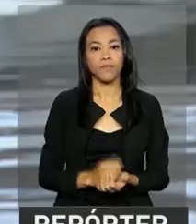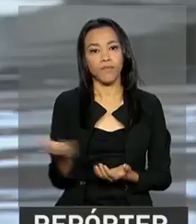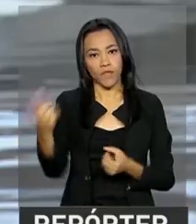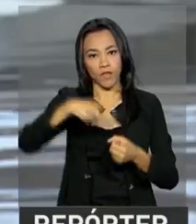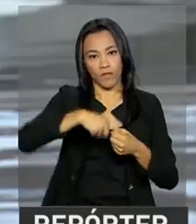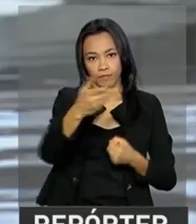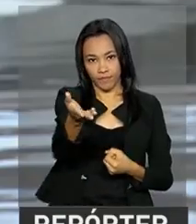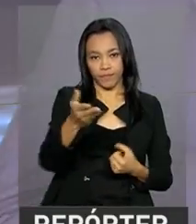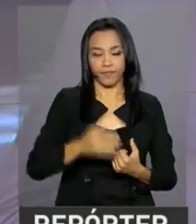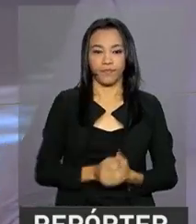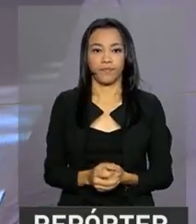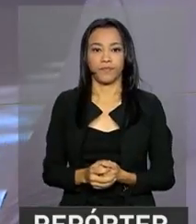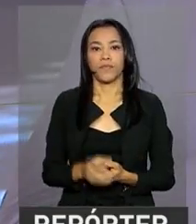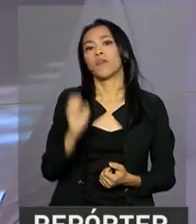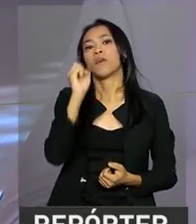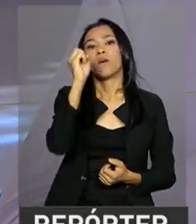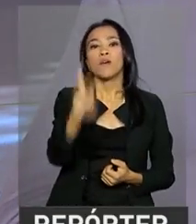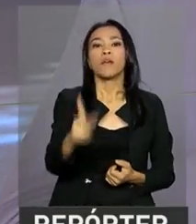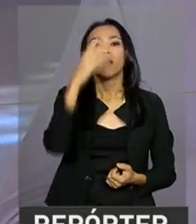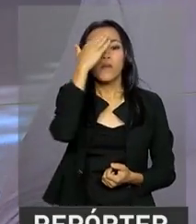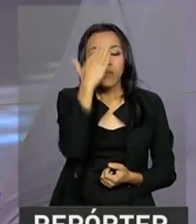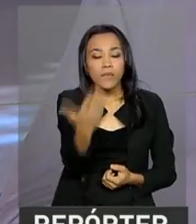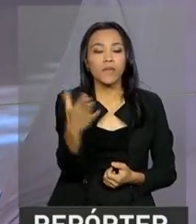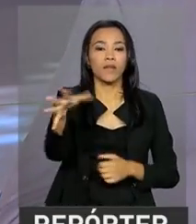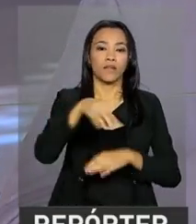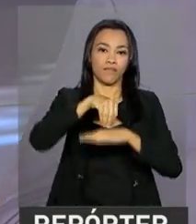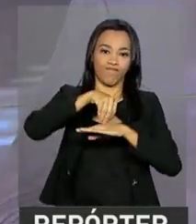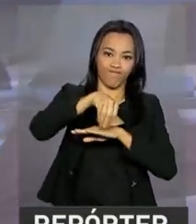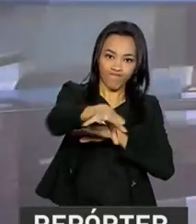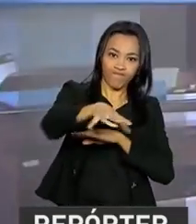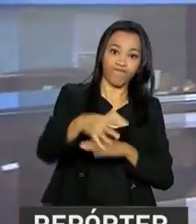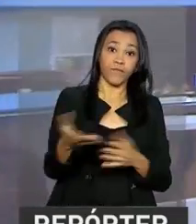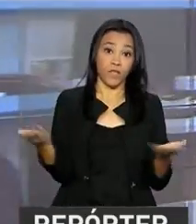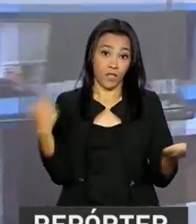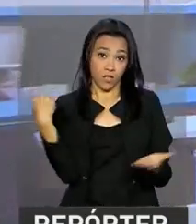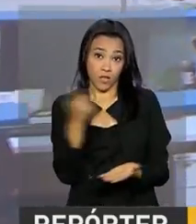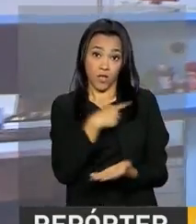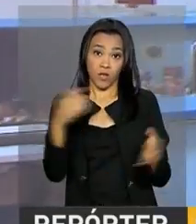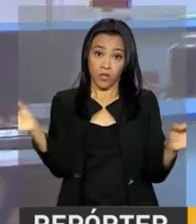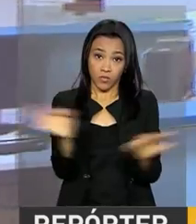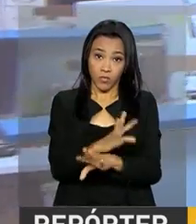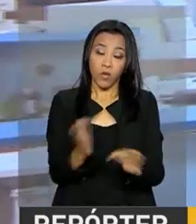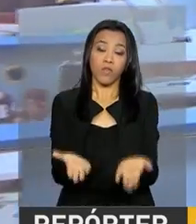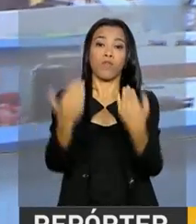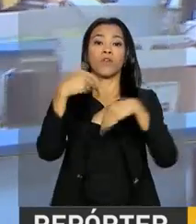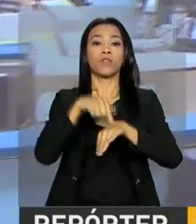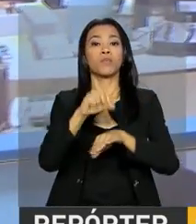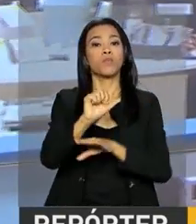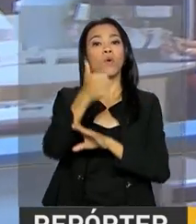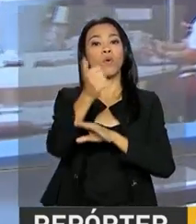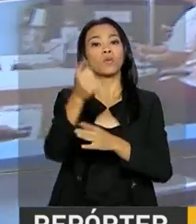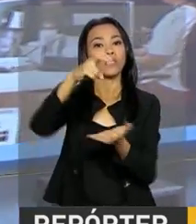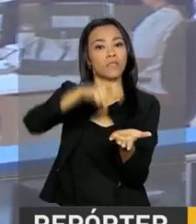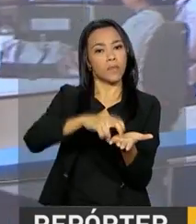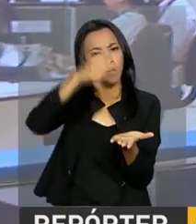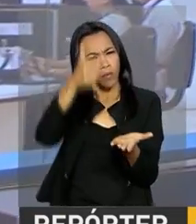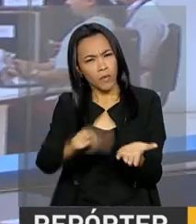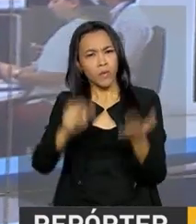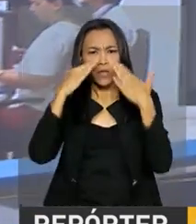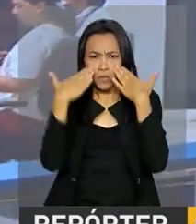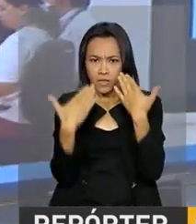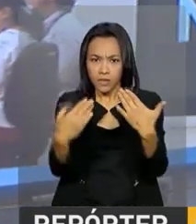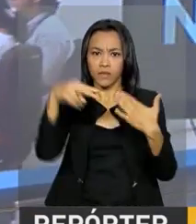volto com você Leandro tá ok JP Obrigado pelas suas informações e nós ficamos por aqui Voltamos às 11 da manhã na próxima